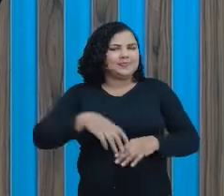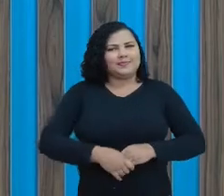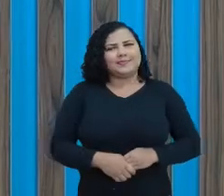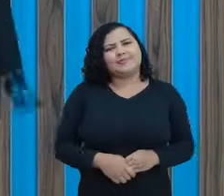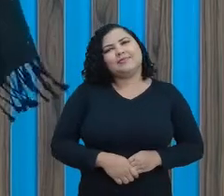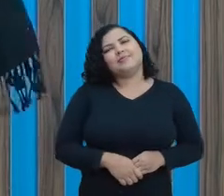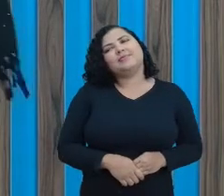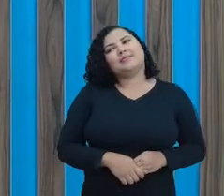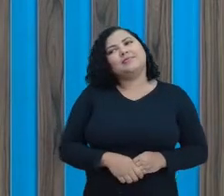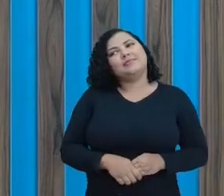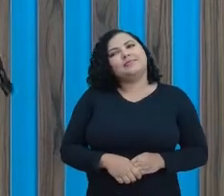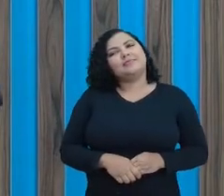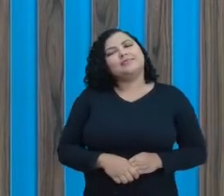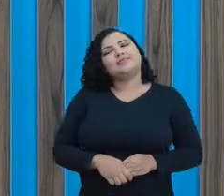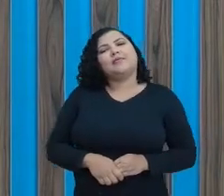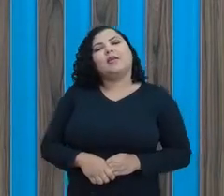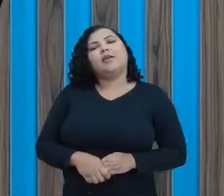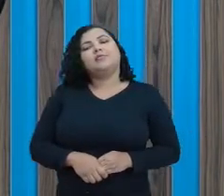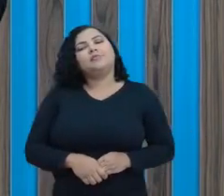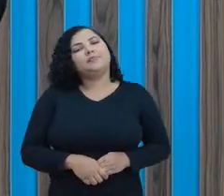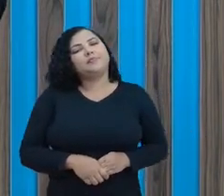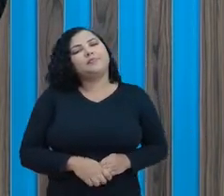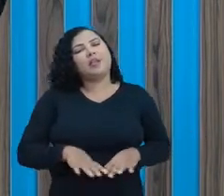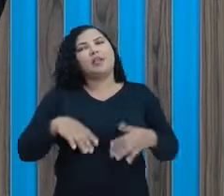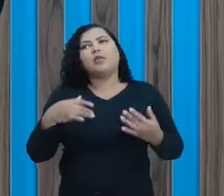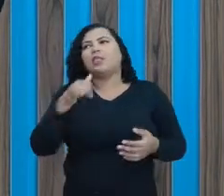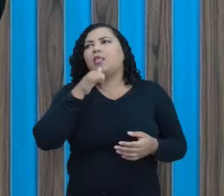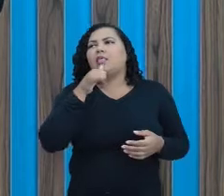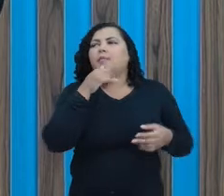né? Das possibilidades